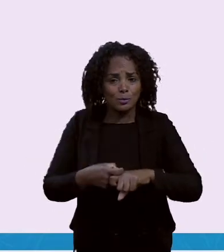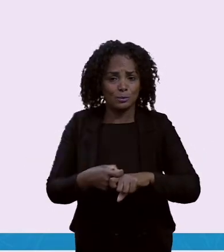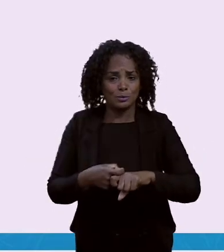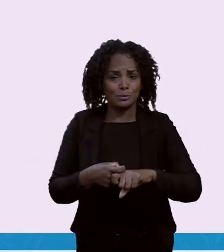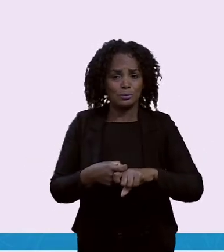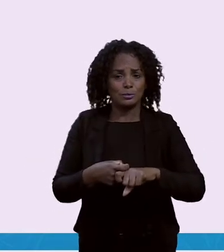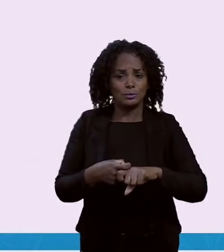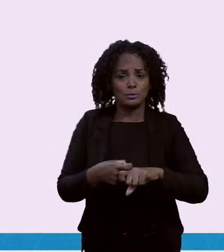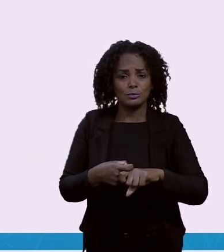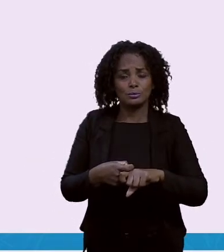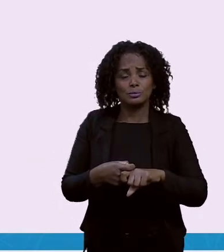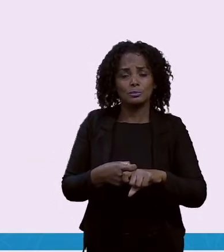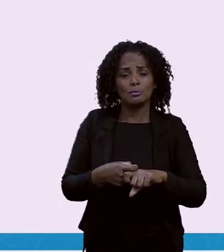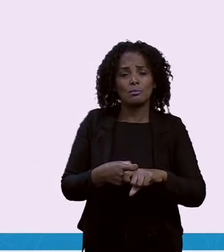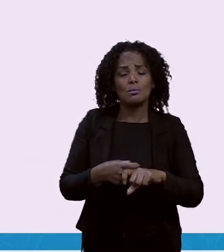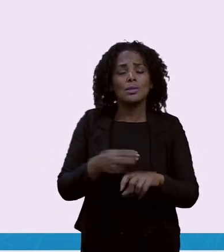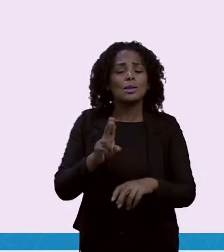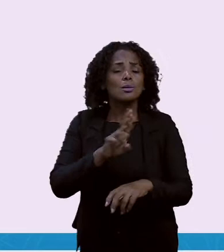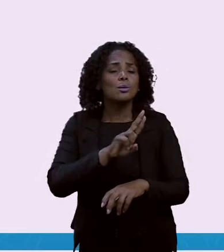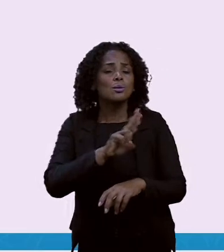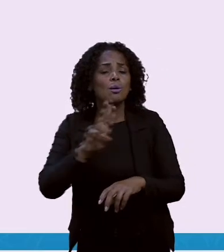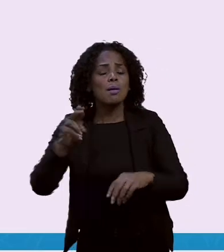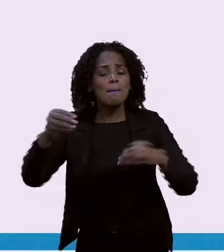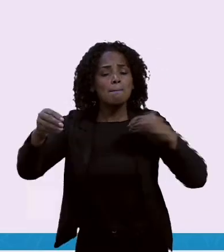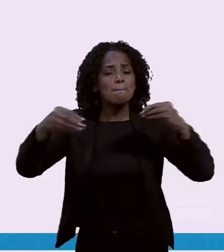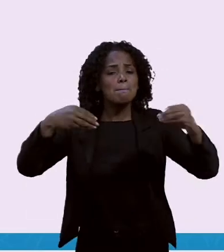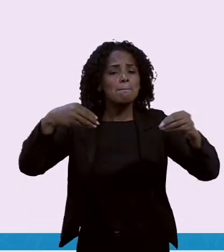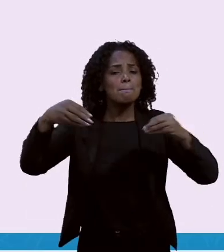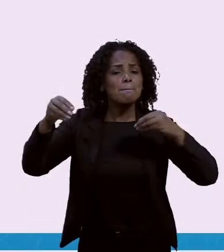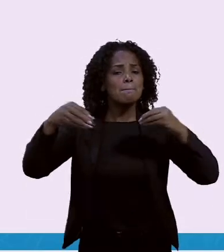descartável? O nome plástico